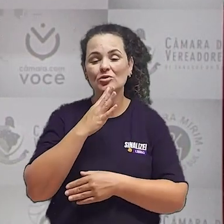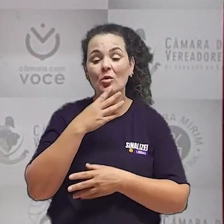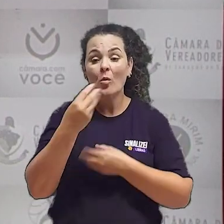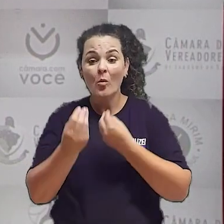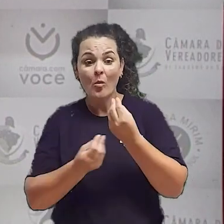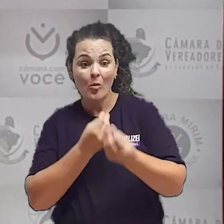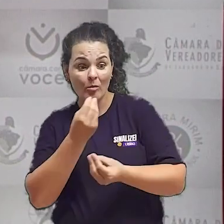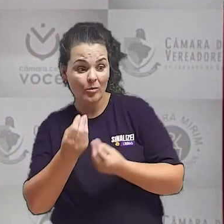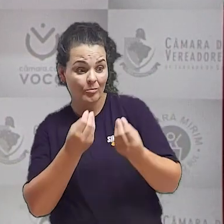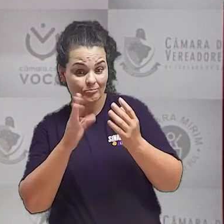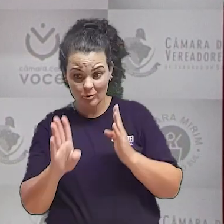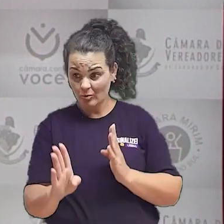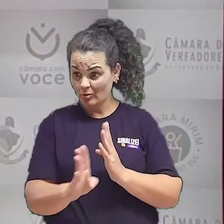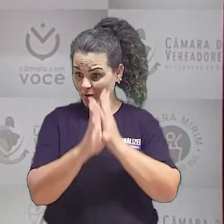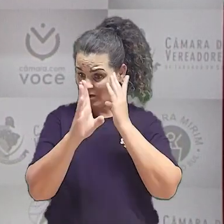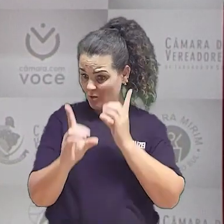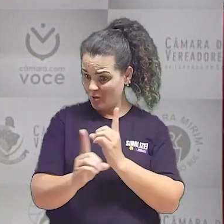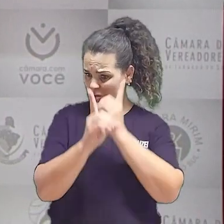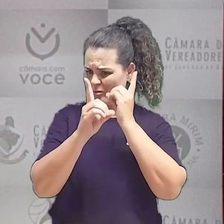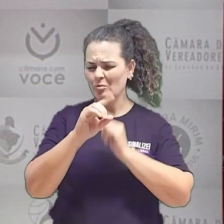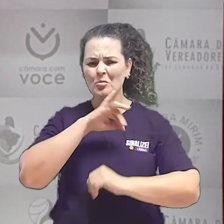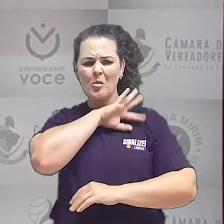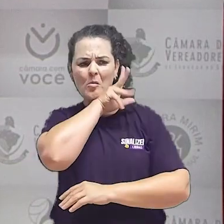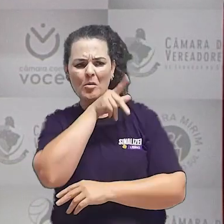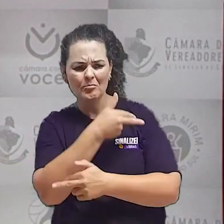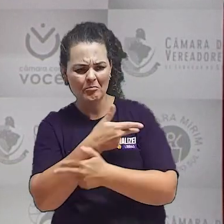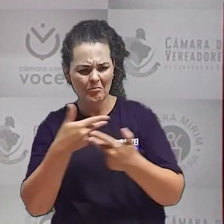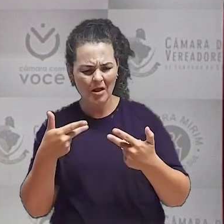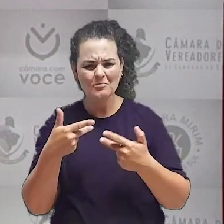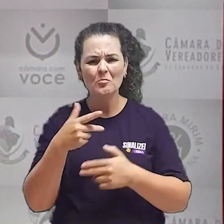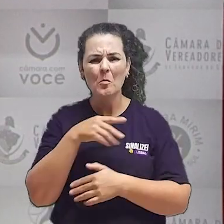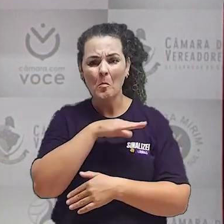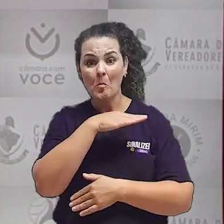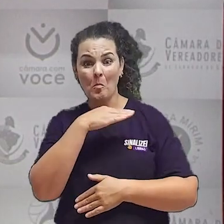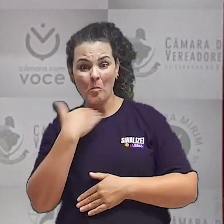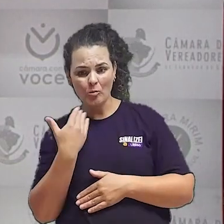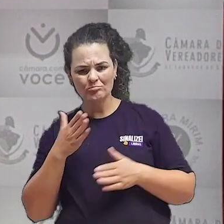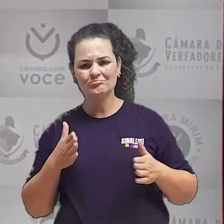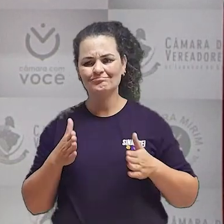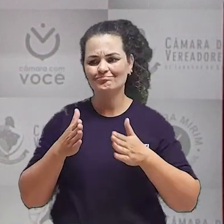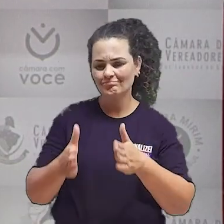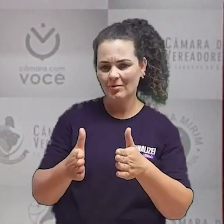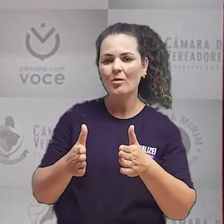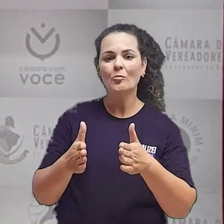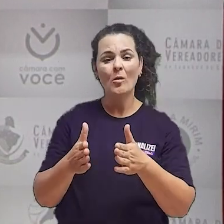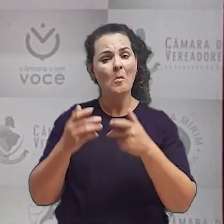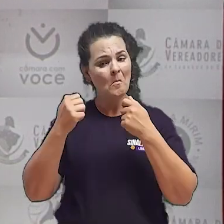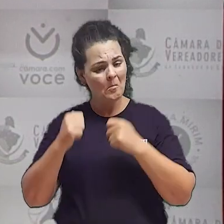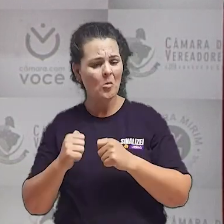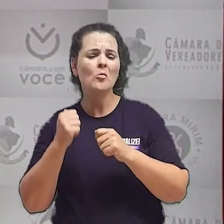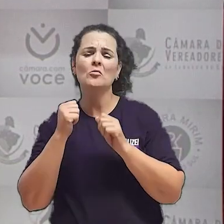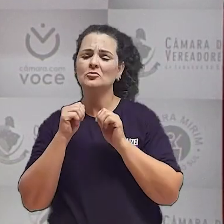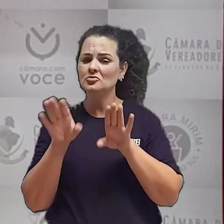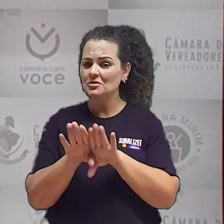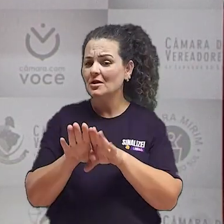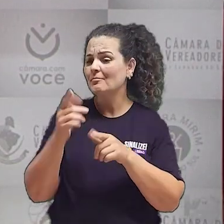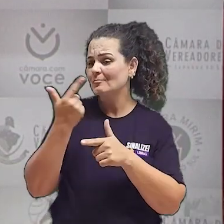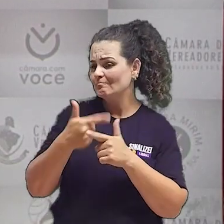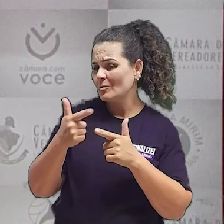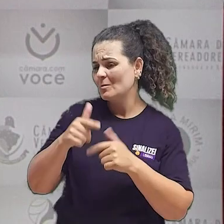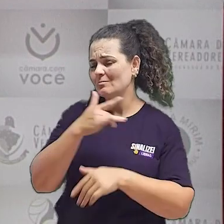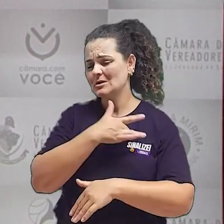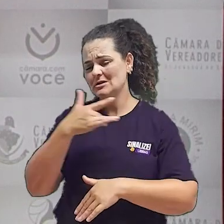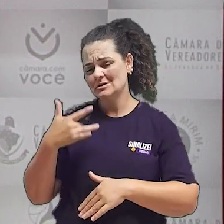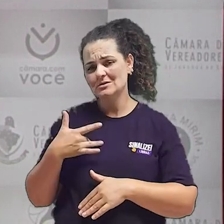proceder diante do encontro de um animal morto nas vias públicas pode resultar em problemas de saúde pública